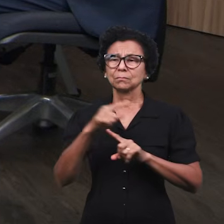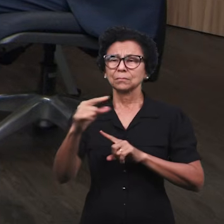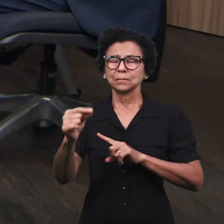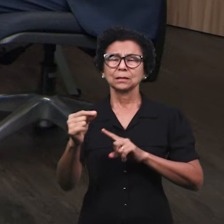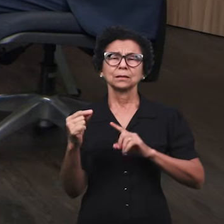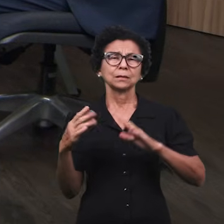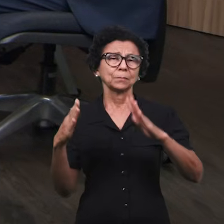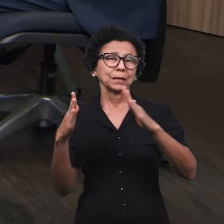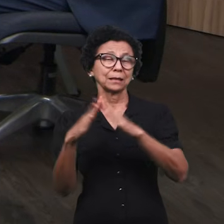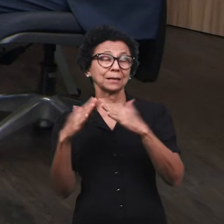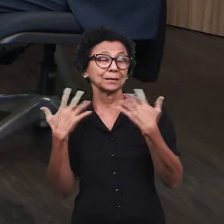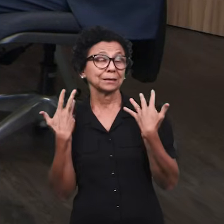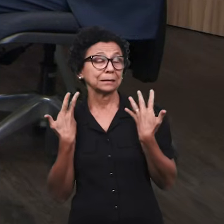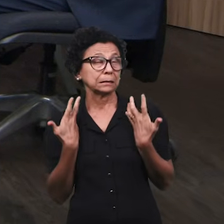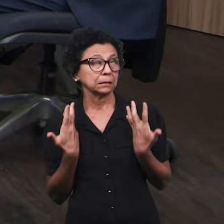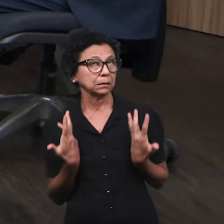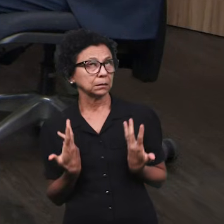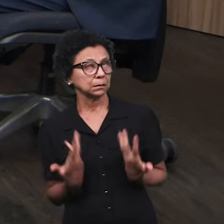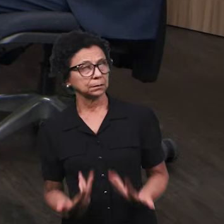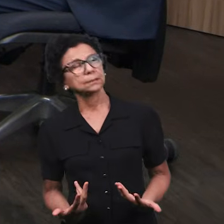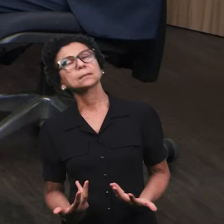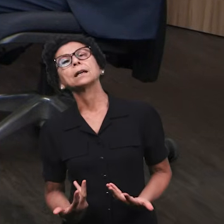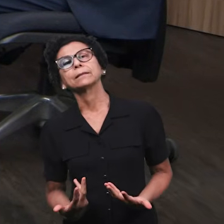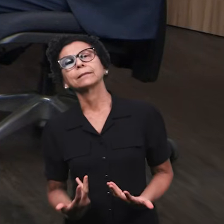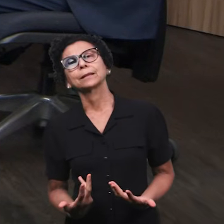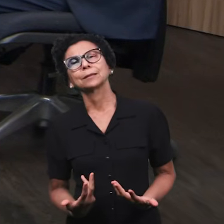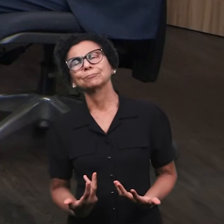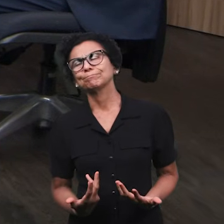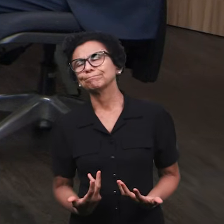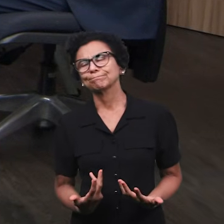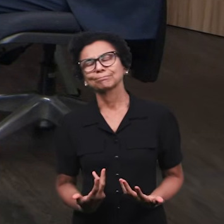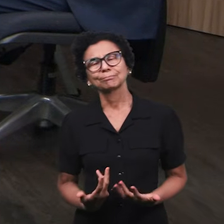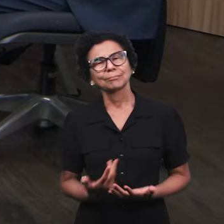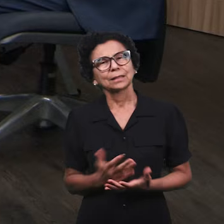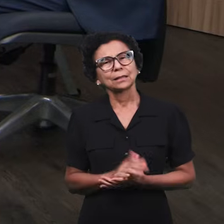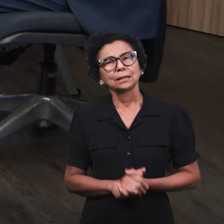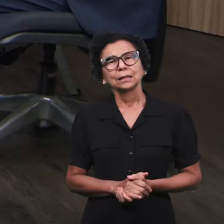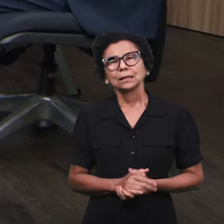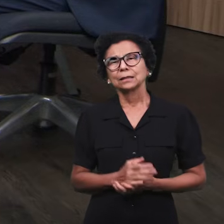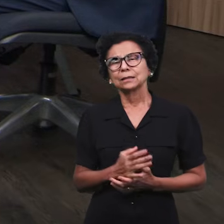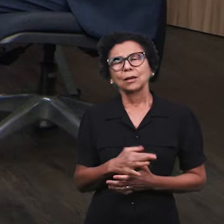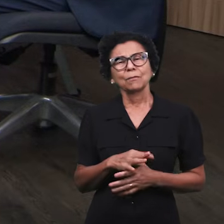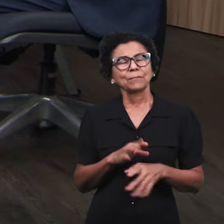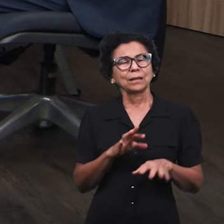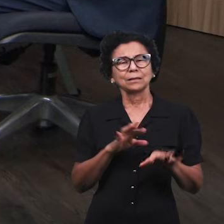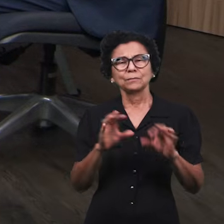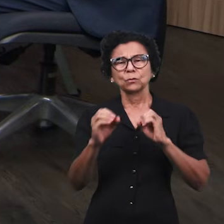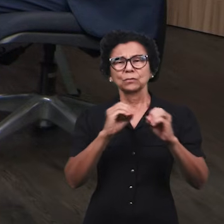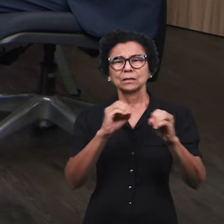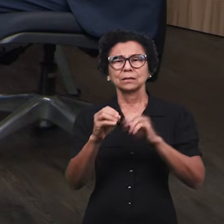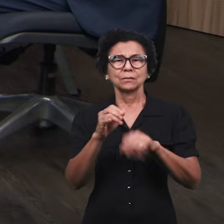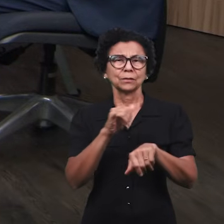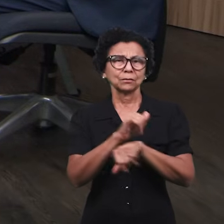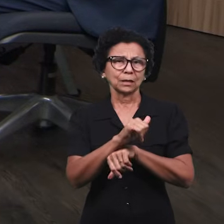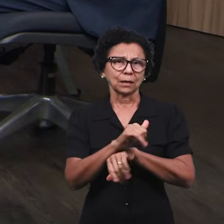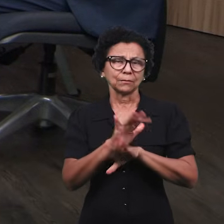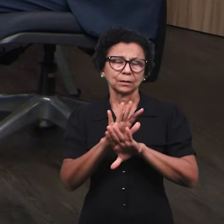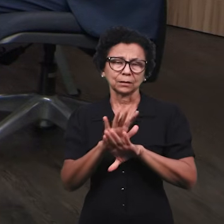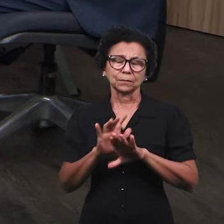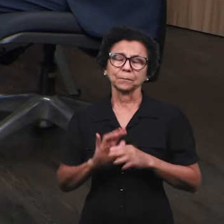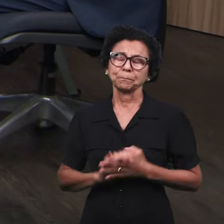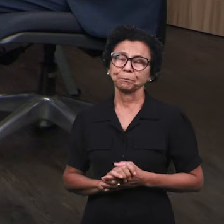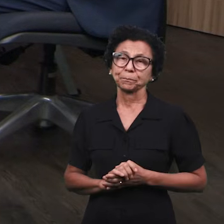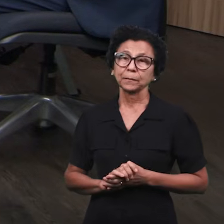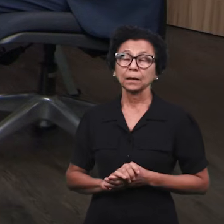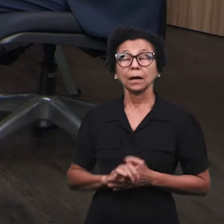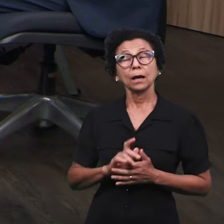não, fiquei mais ou menos assim. E aí depois o senhor me tirou tudo e mandou ir fazer o curso fora. Falou, vai, tirei